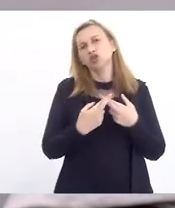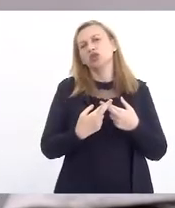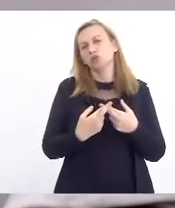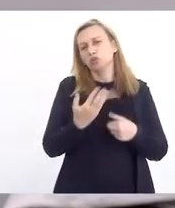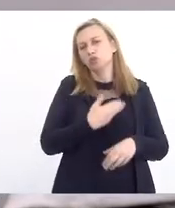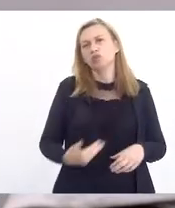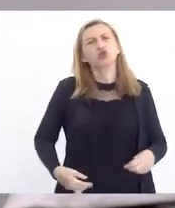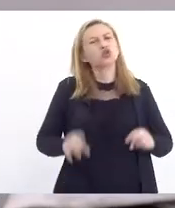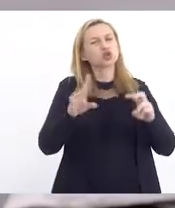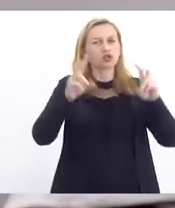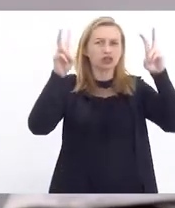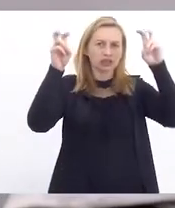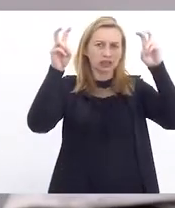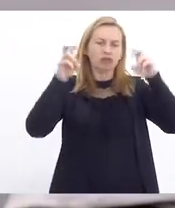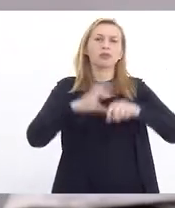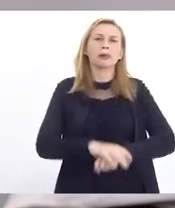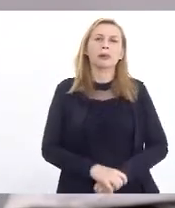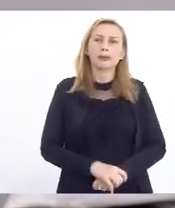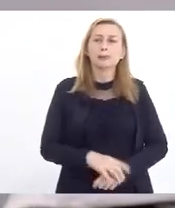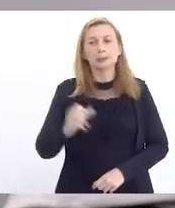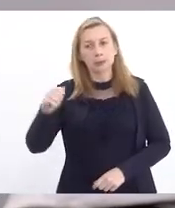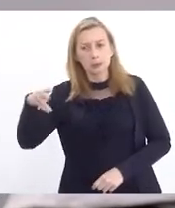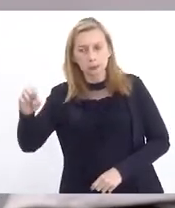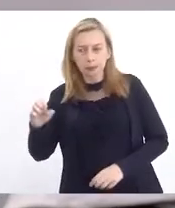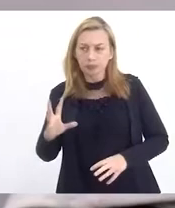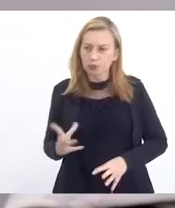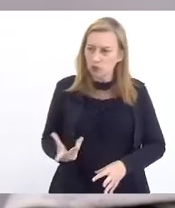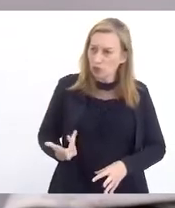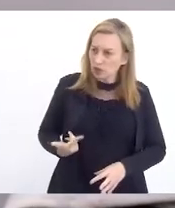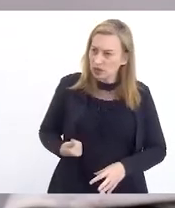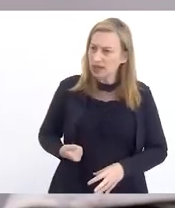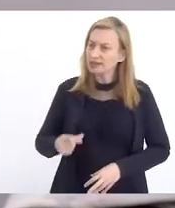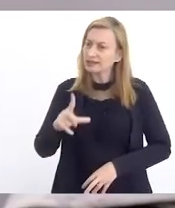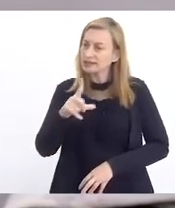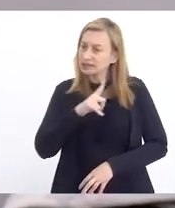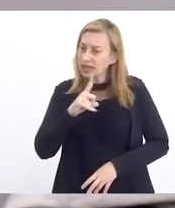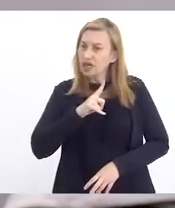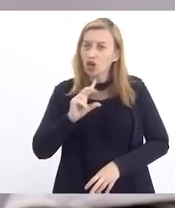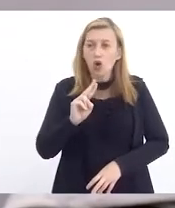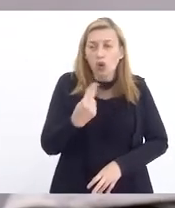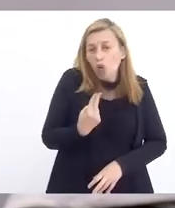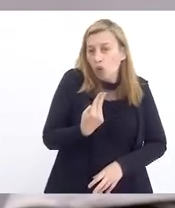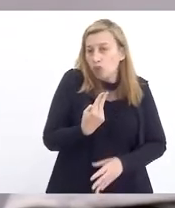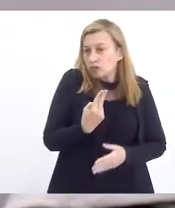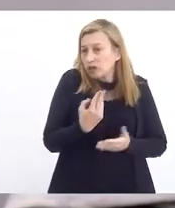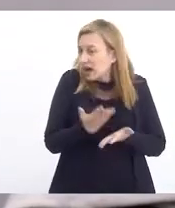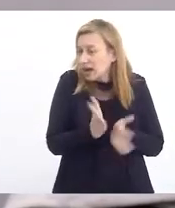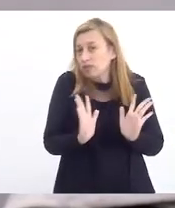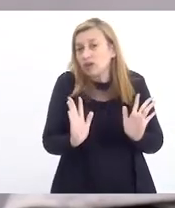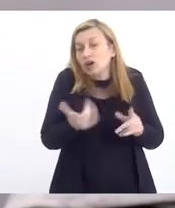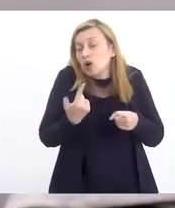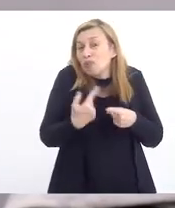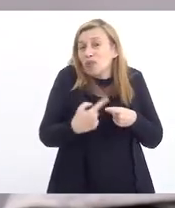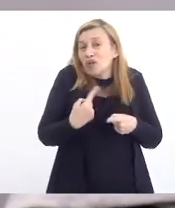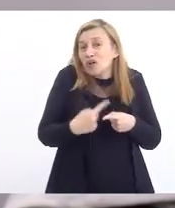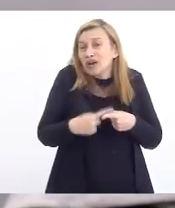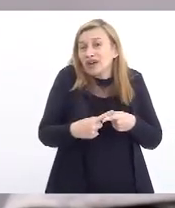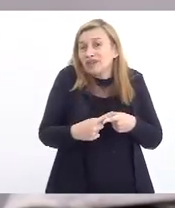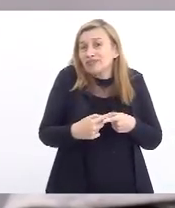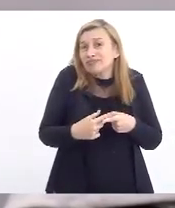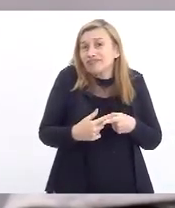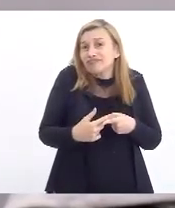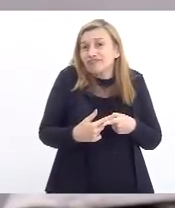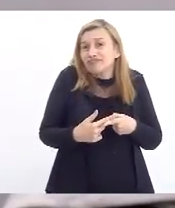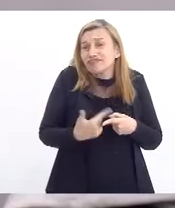sobre esse tema. Porque ou a Genersa se qualifica, ou então se extingue. Porque senão